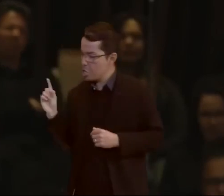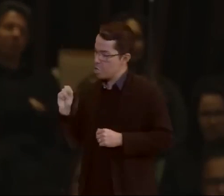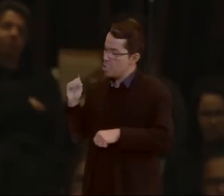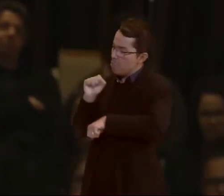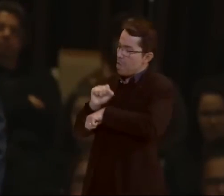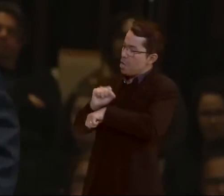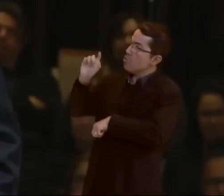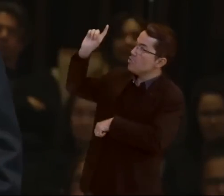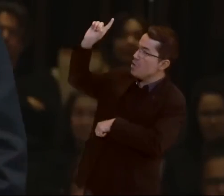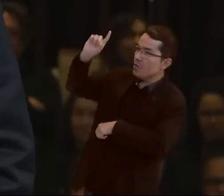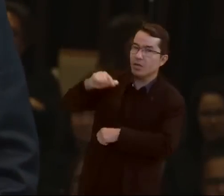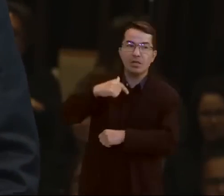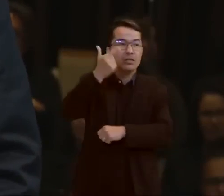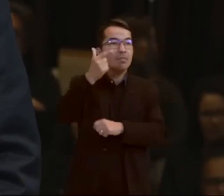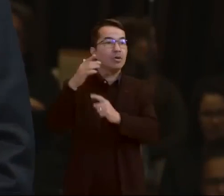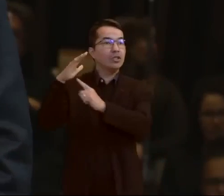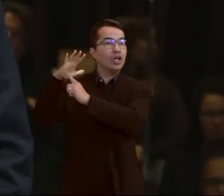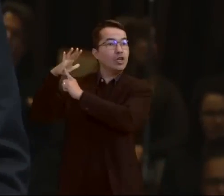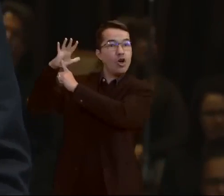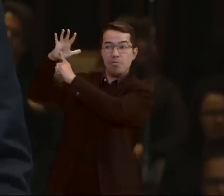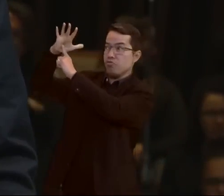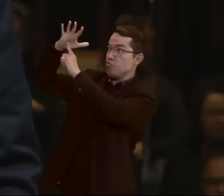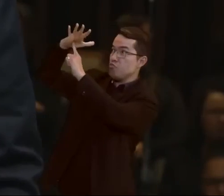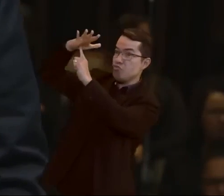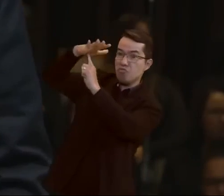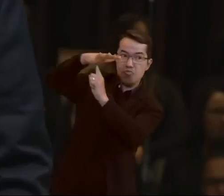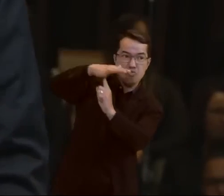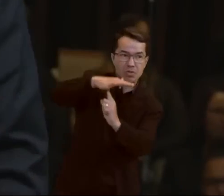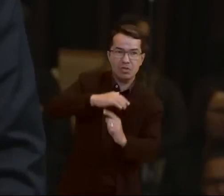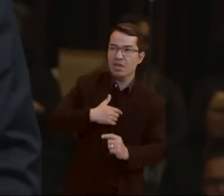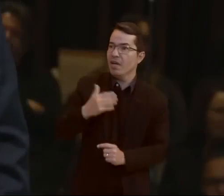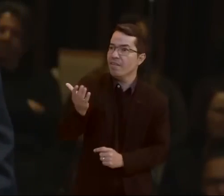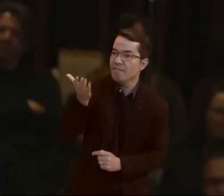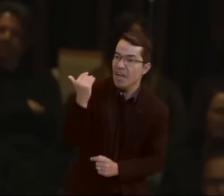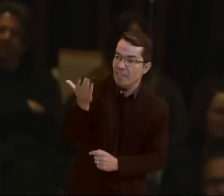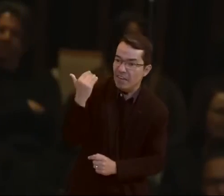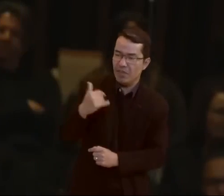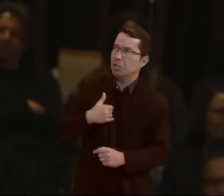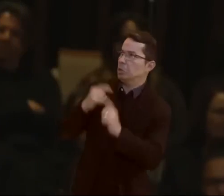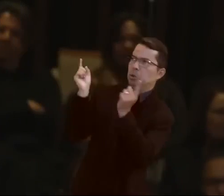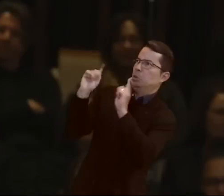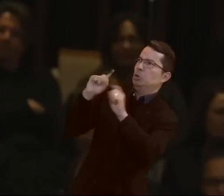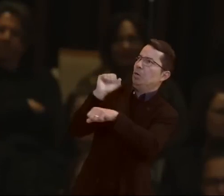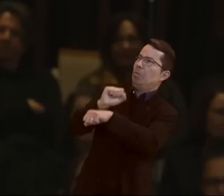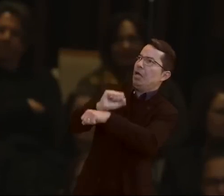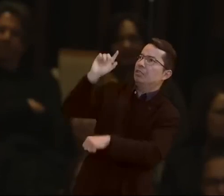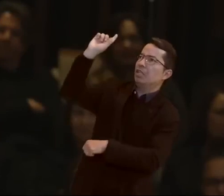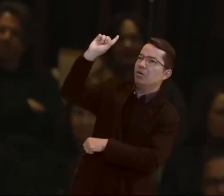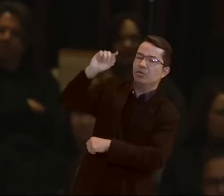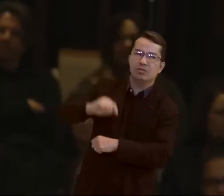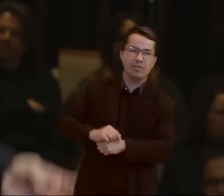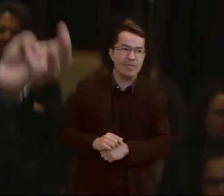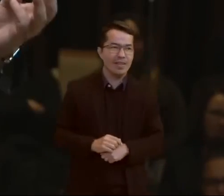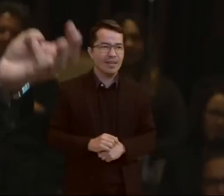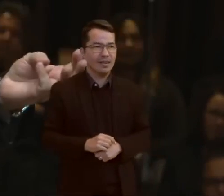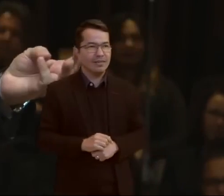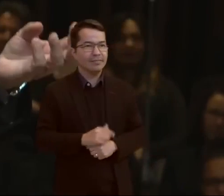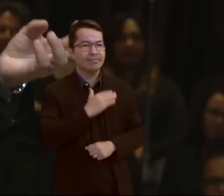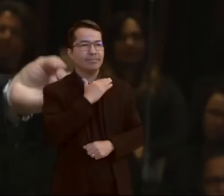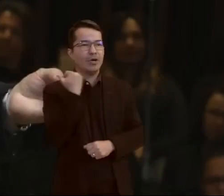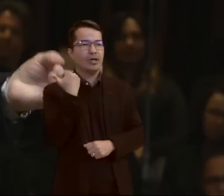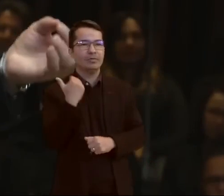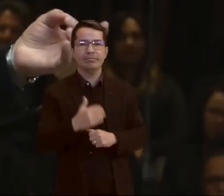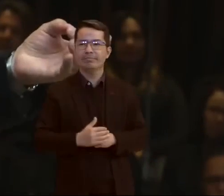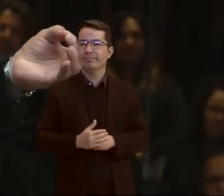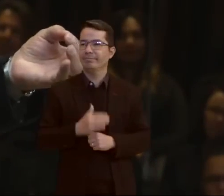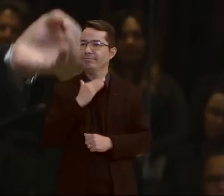mandar a minha salvação, não é? Aí ele morre afogado. Aí chega no céu e fala assim: Senhor, o Senhor não mandou a salvação? Eu mandei um